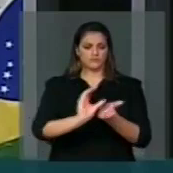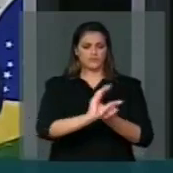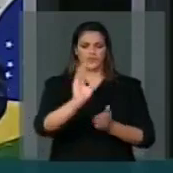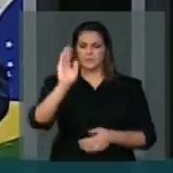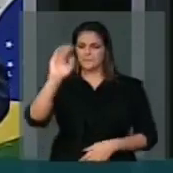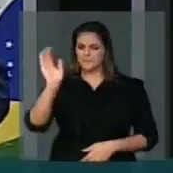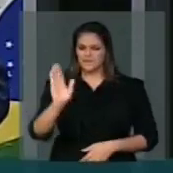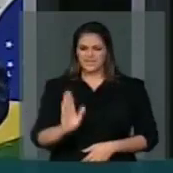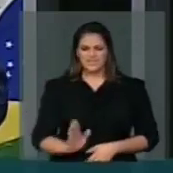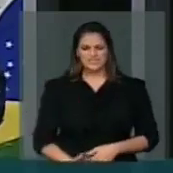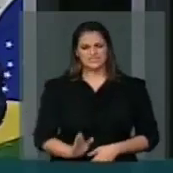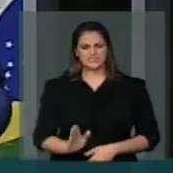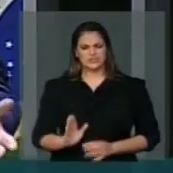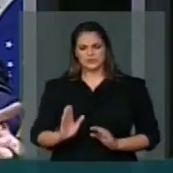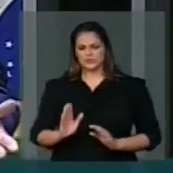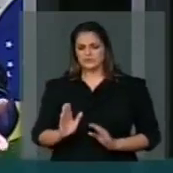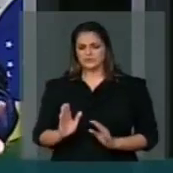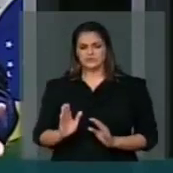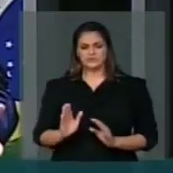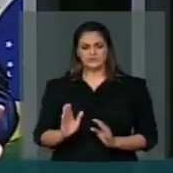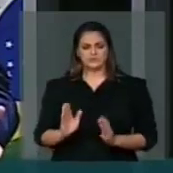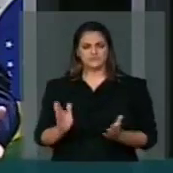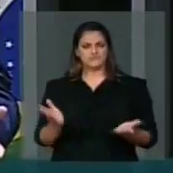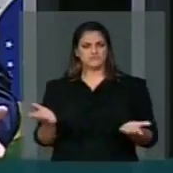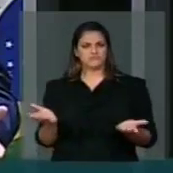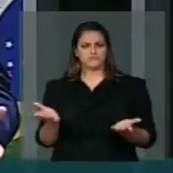inteiro. E o Brasil